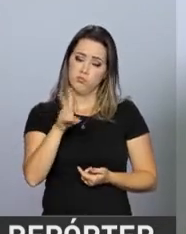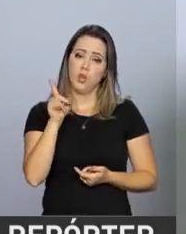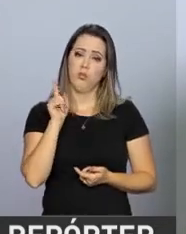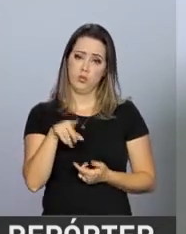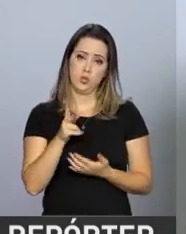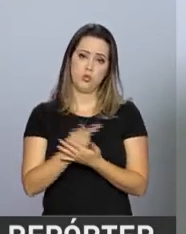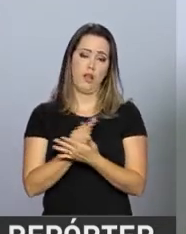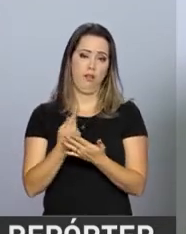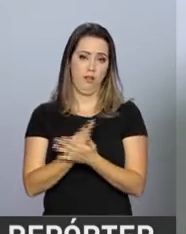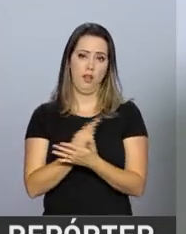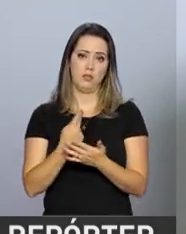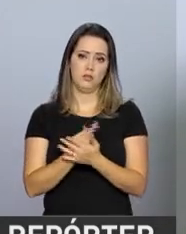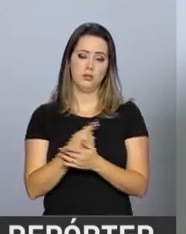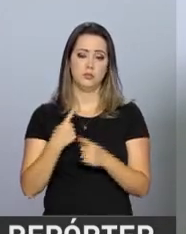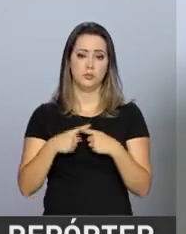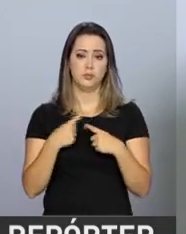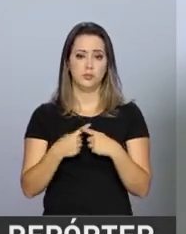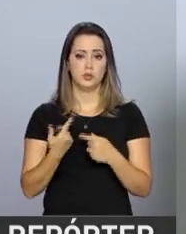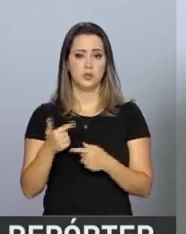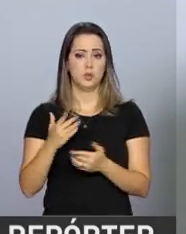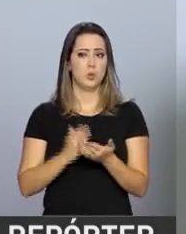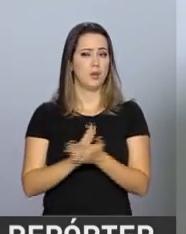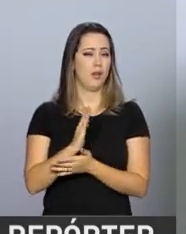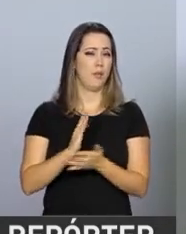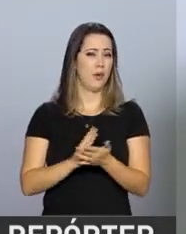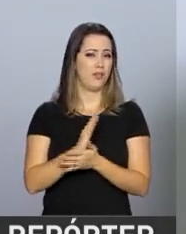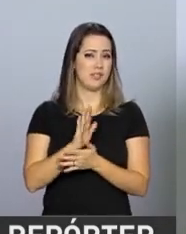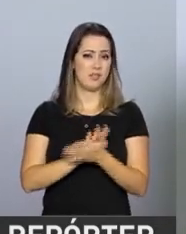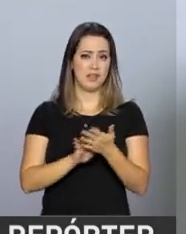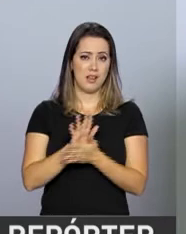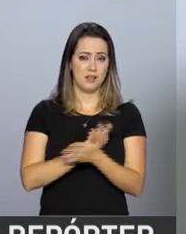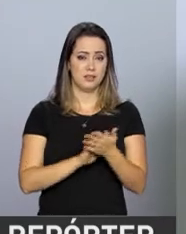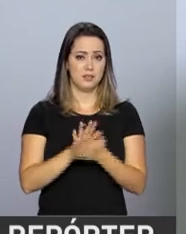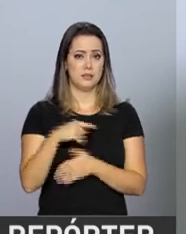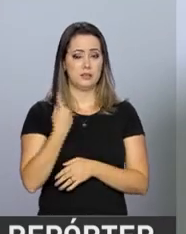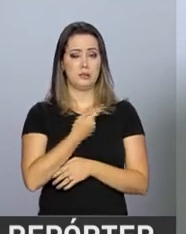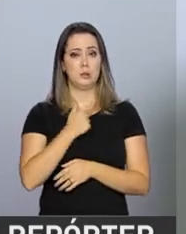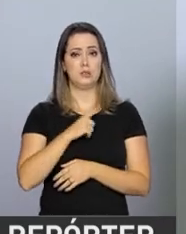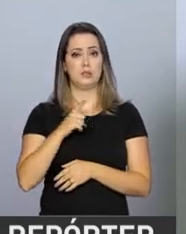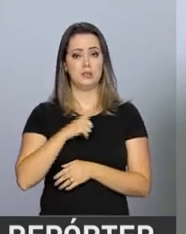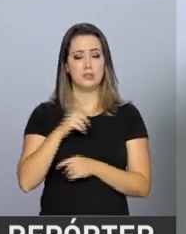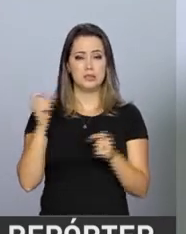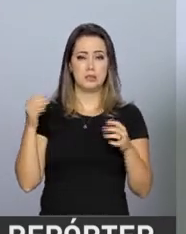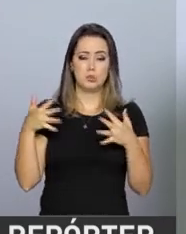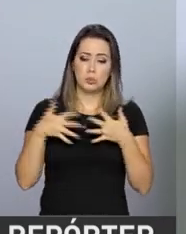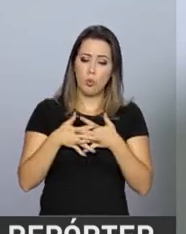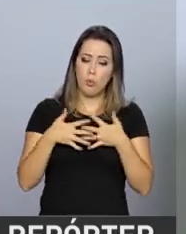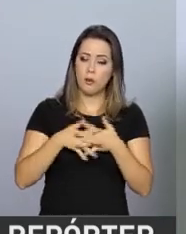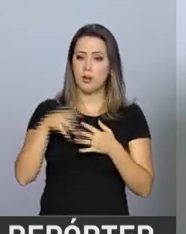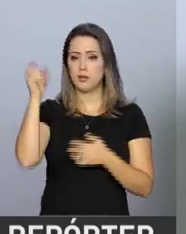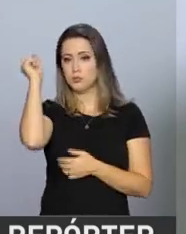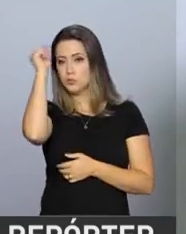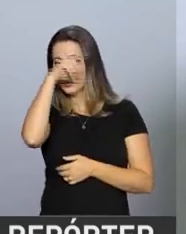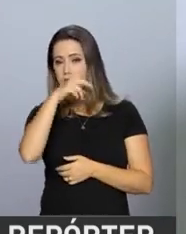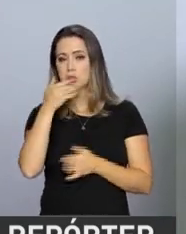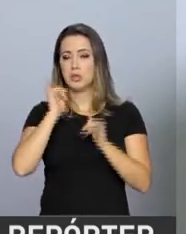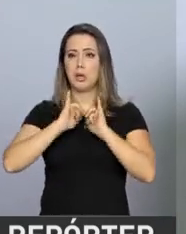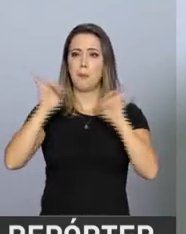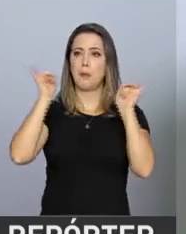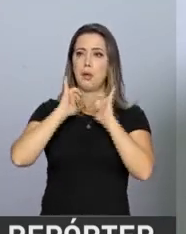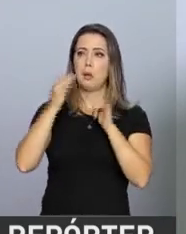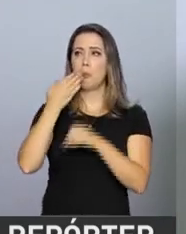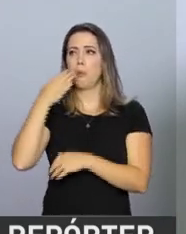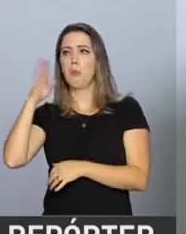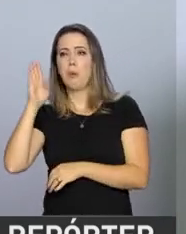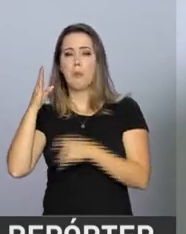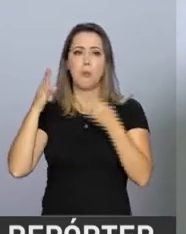avaliação equivocada, porque ao não aprovar nada agora, né, nós teremos uma dificuldade, porque isso vai virar tema de campanha, todos